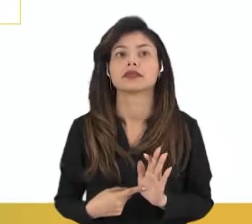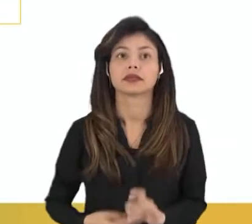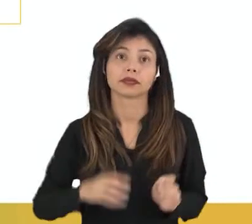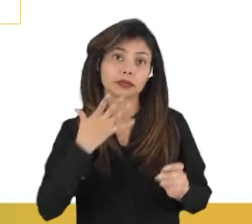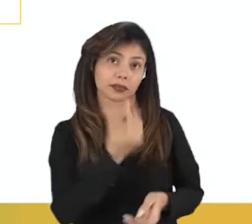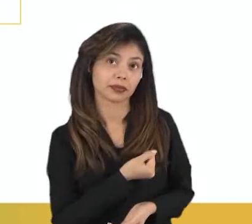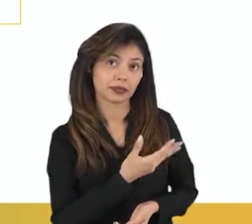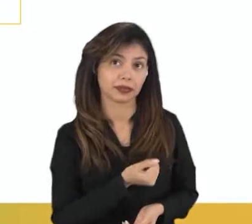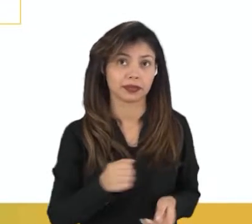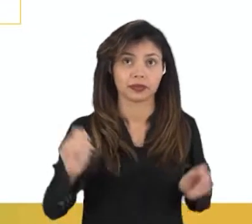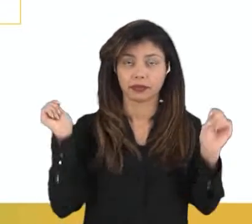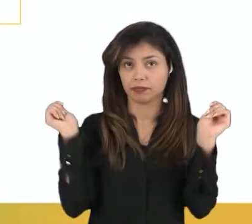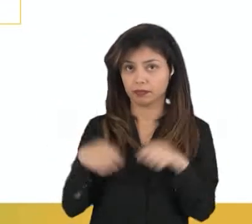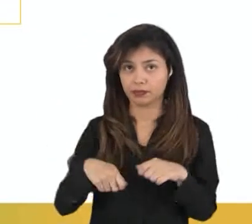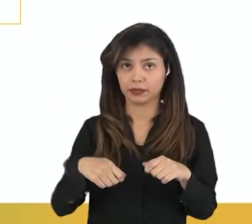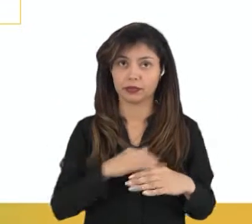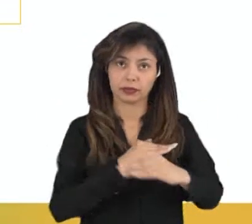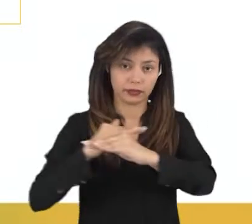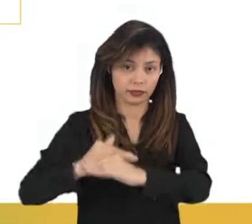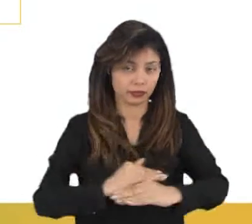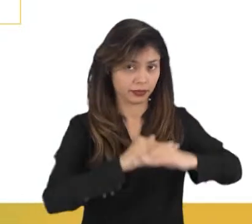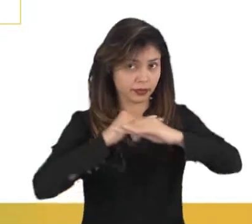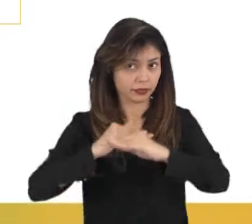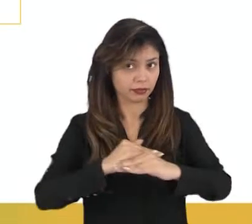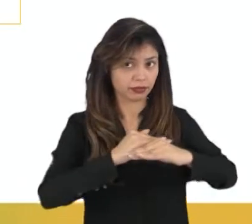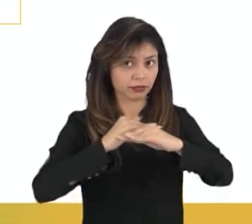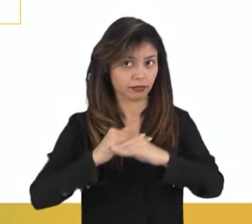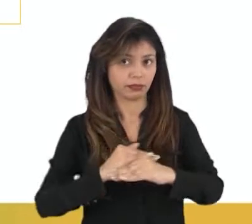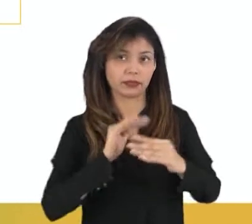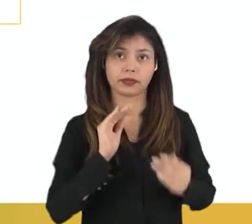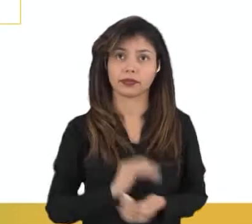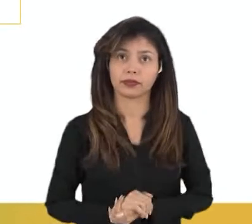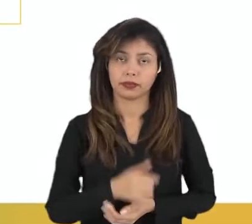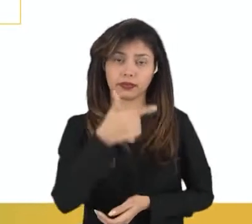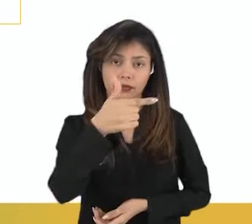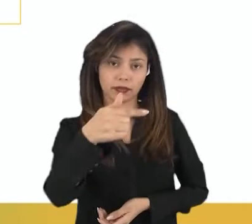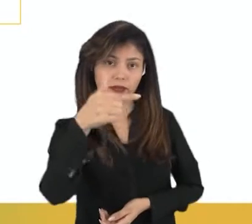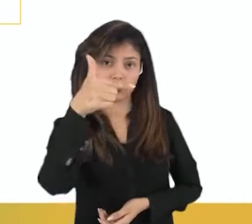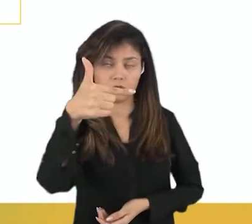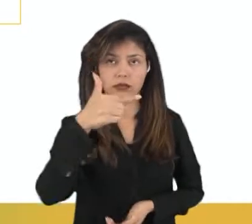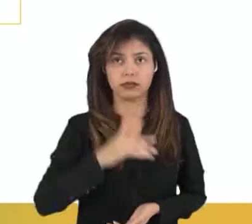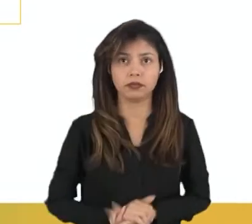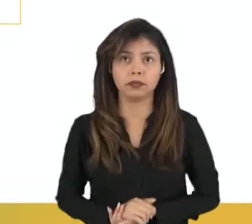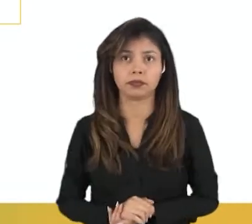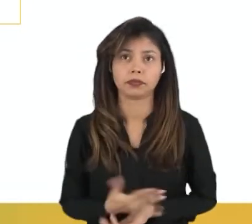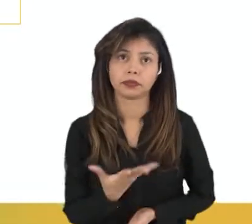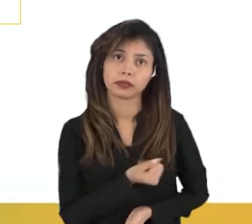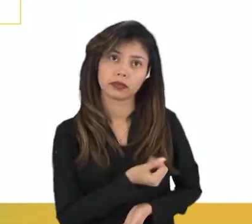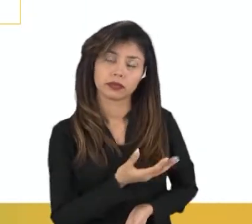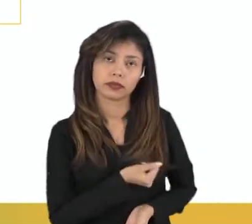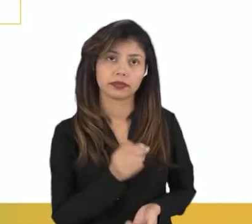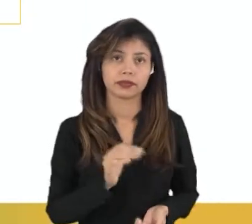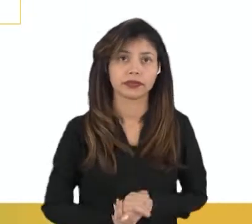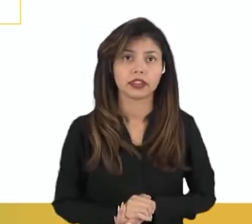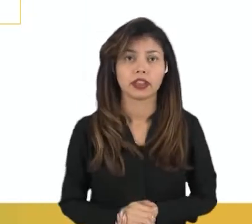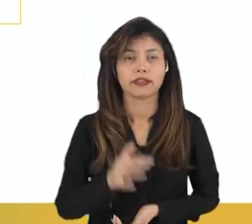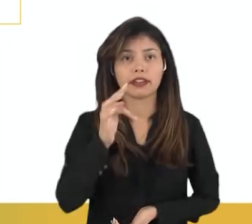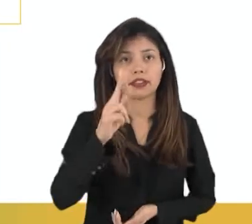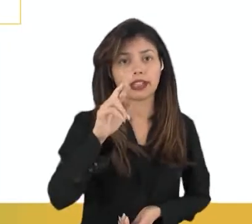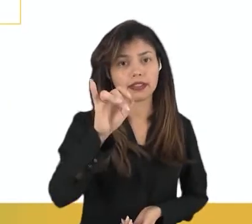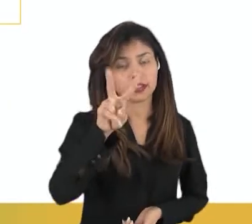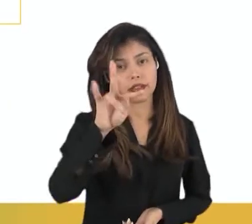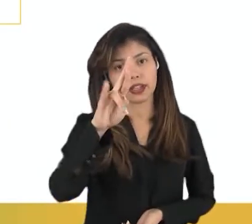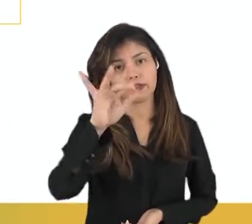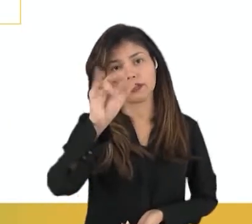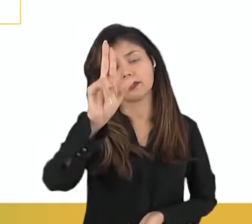de casos possíveis, né, que nós vimos lá na letra A desse exercício, é igual a 72. Já o número de casos favoráveis,